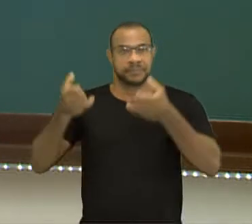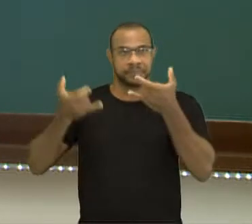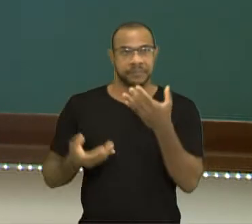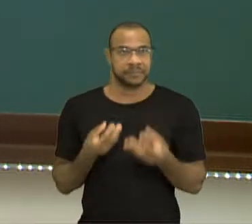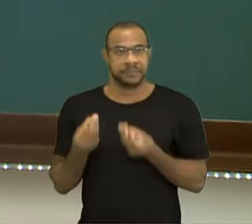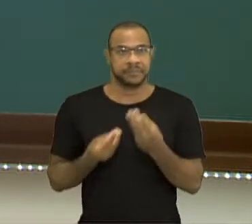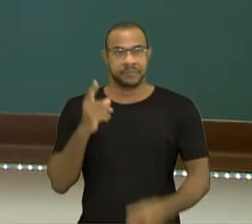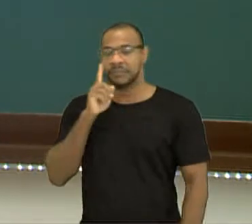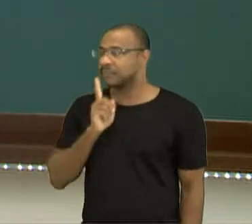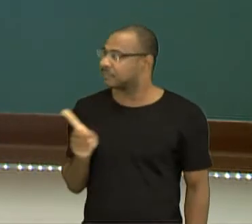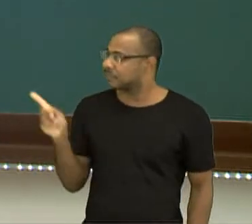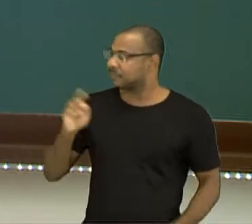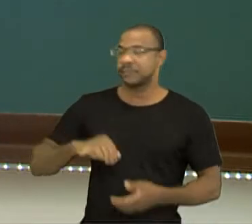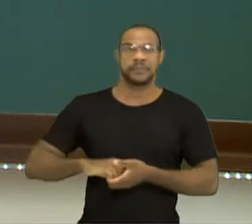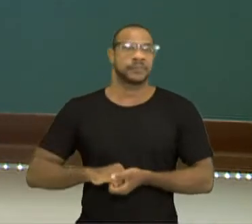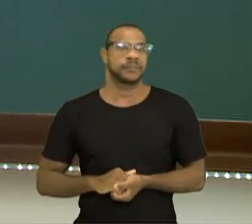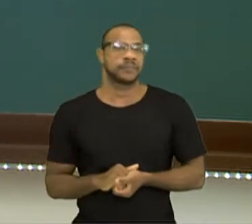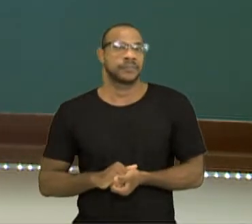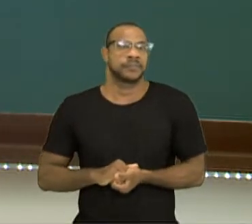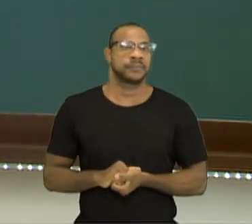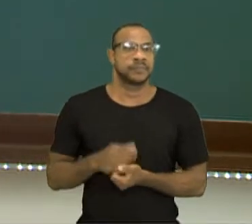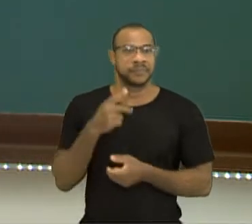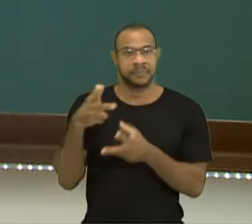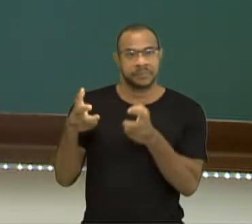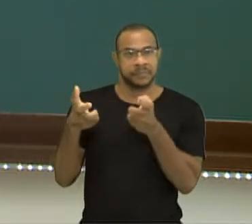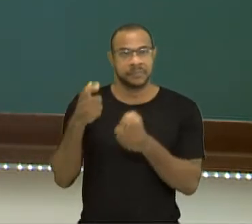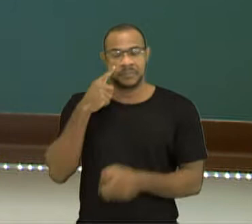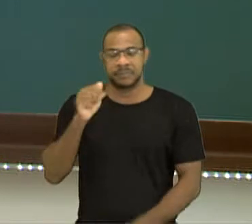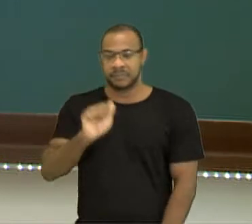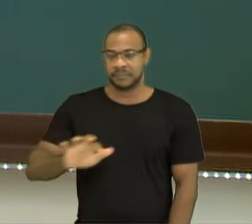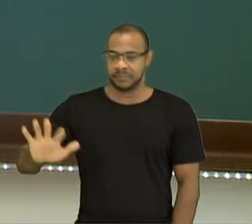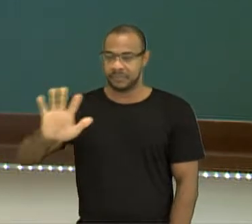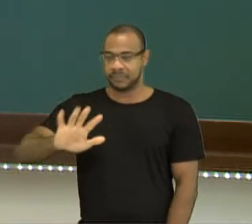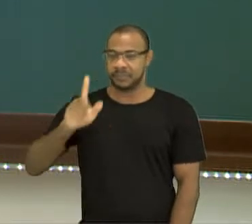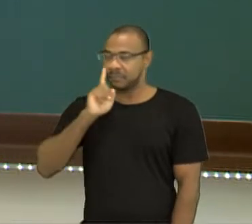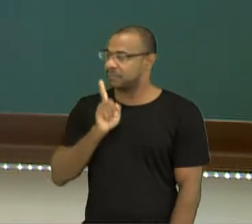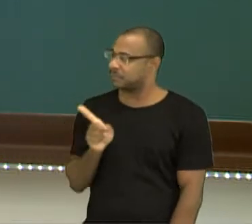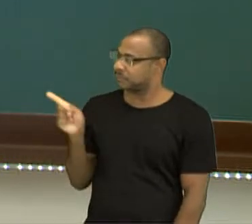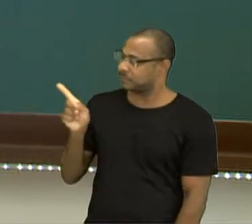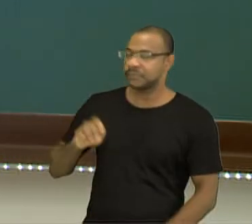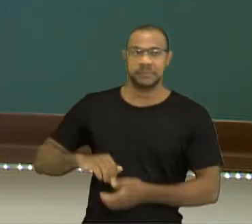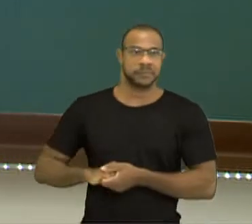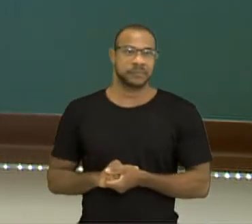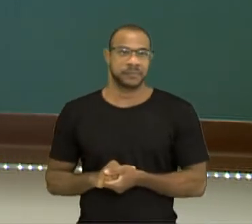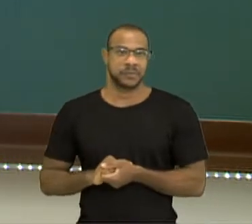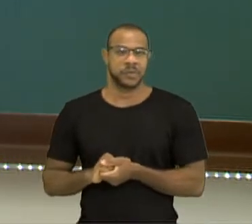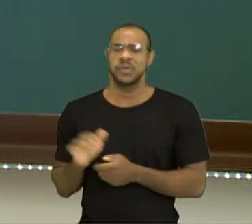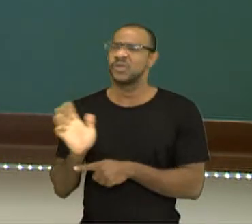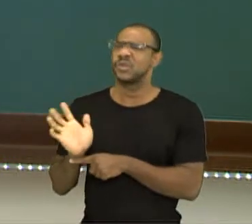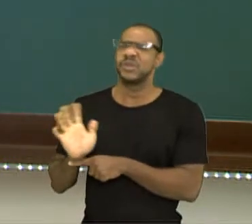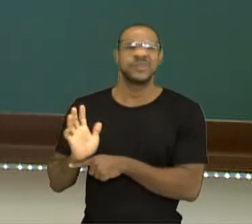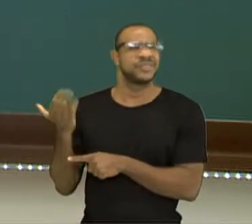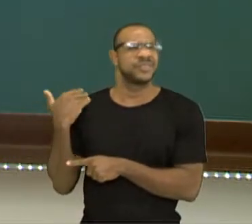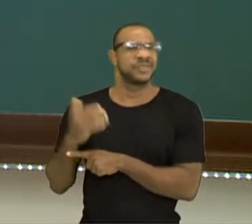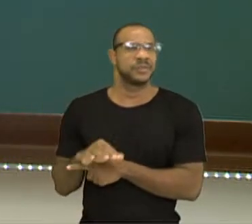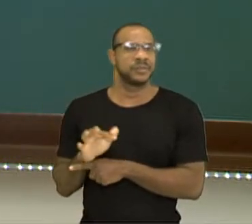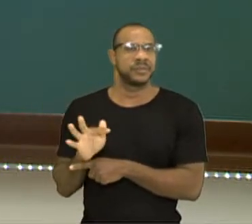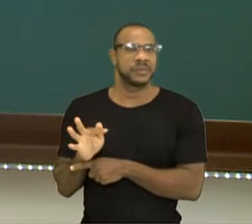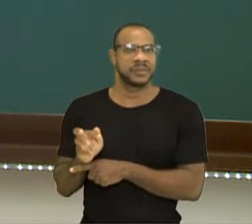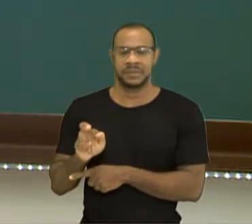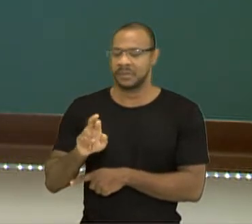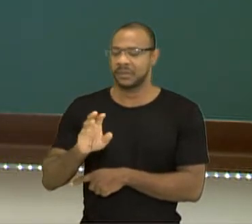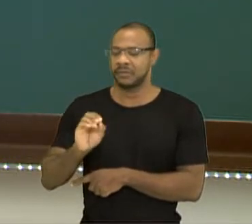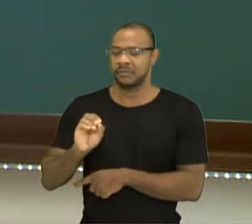como diz o outro aí, né? Repare que aqui nós temos uma imagem do filme Frozen, né? Uma animação da